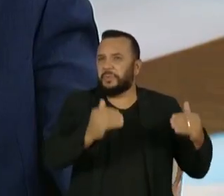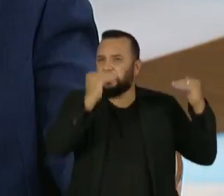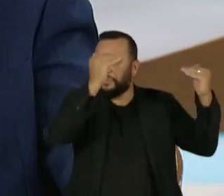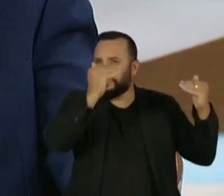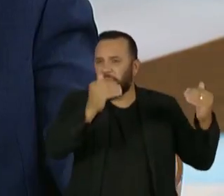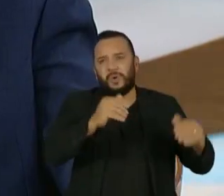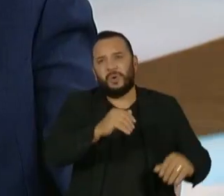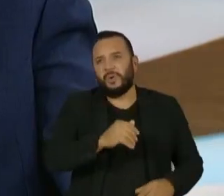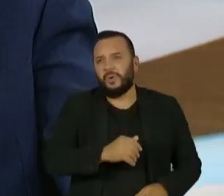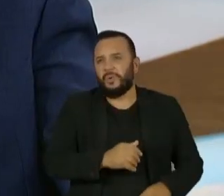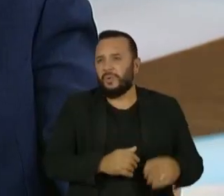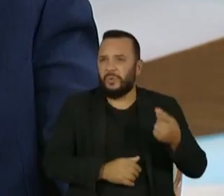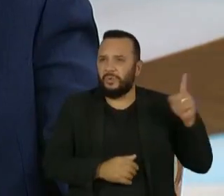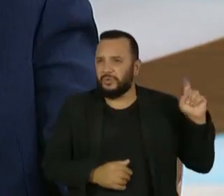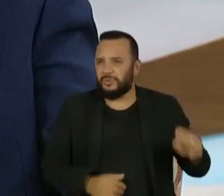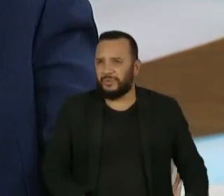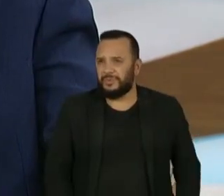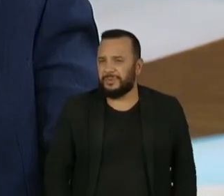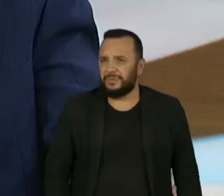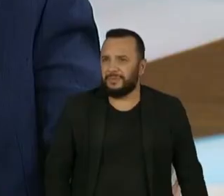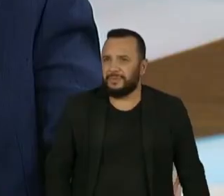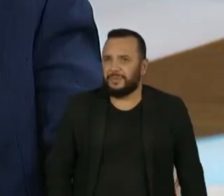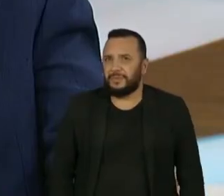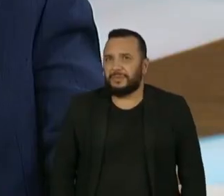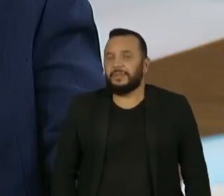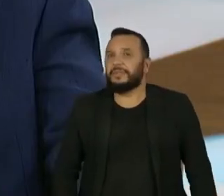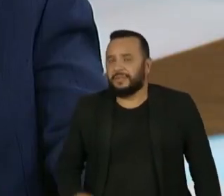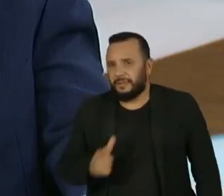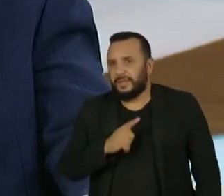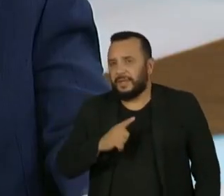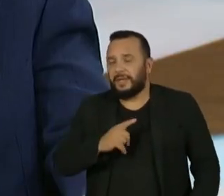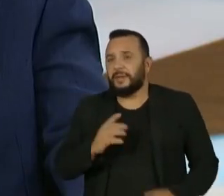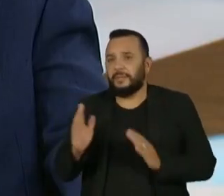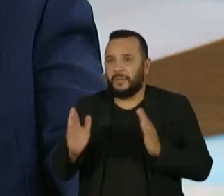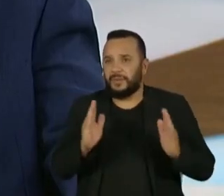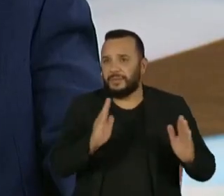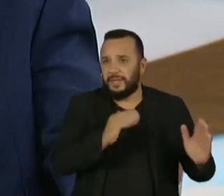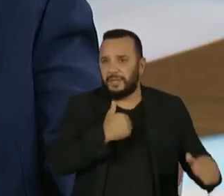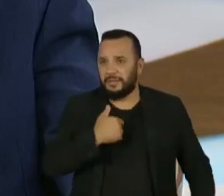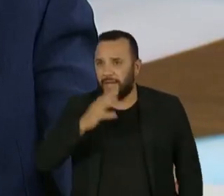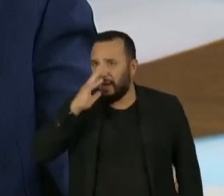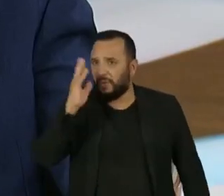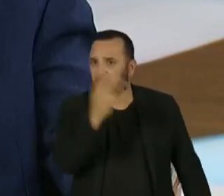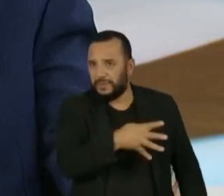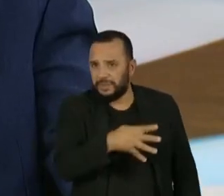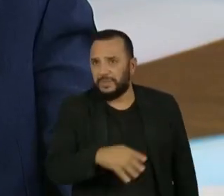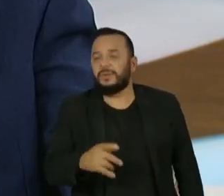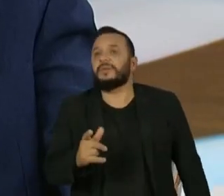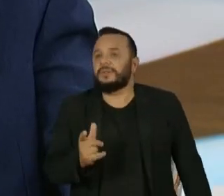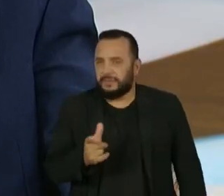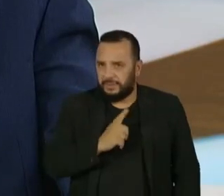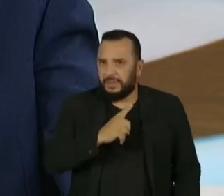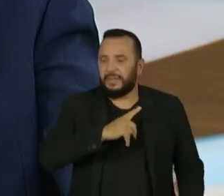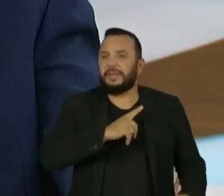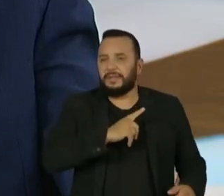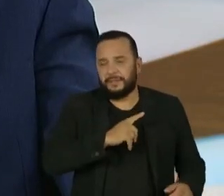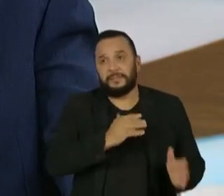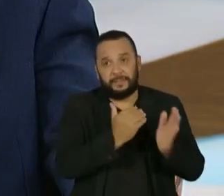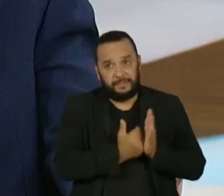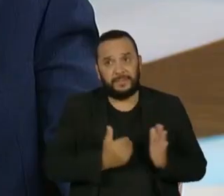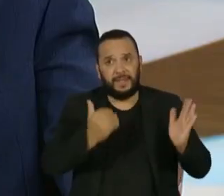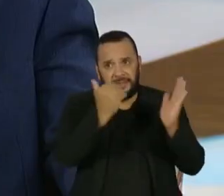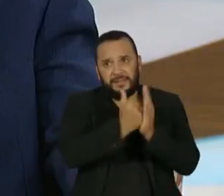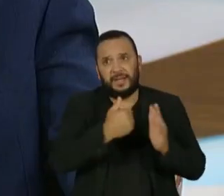passado o processo, o processo de acusação dessas pessoas, caso haja algum excesso, e claramente está havendo excesso